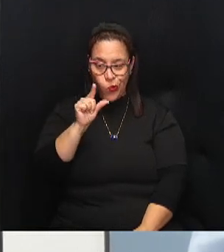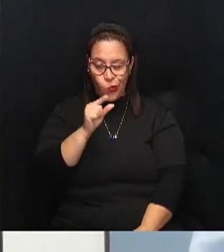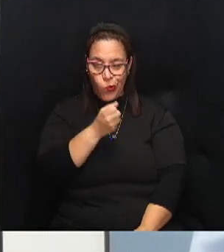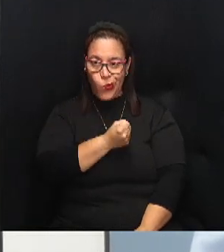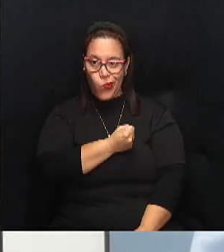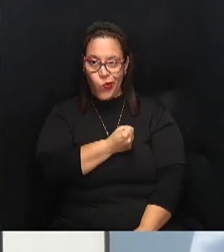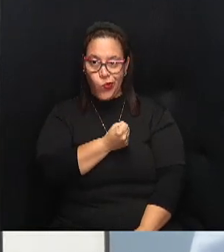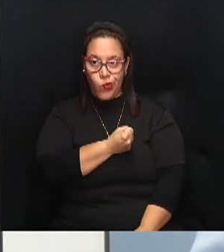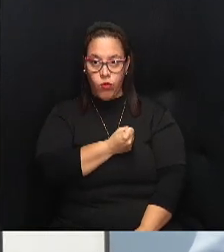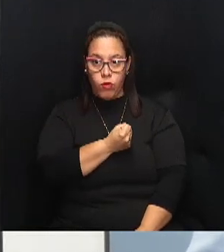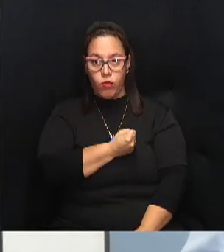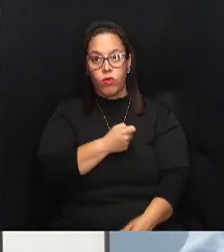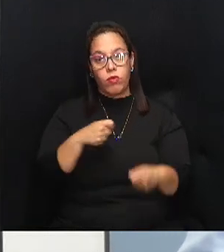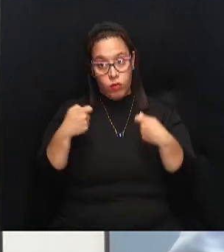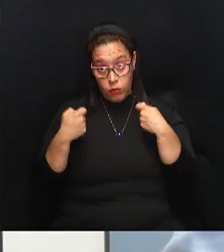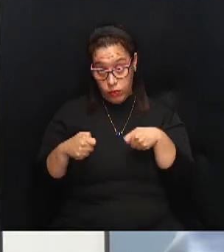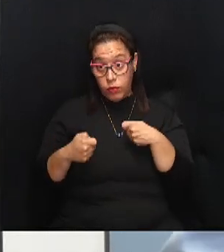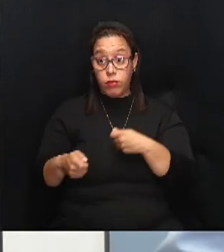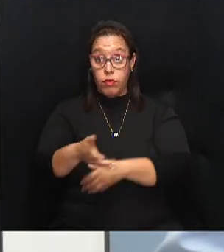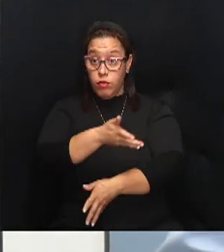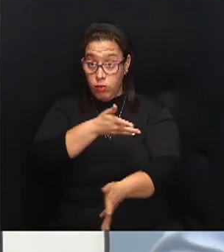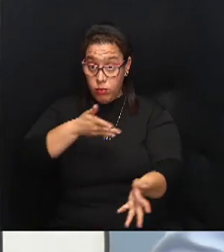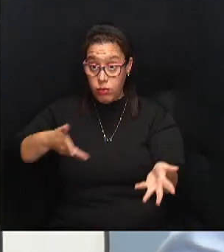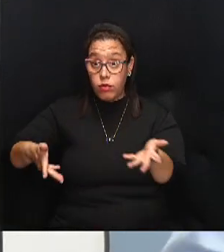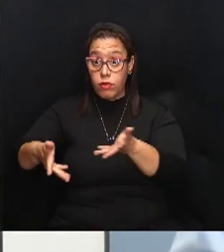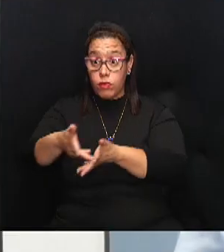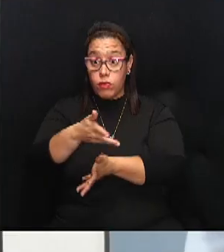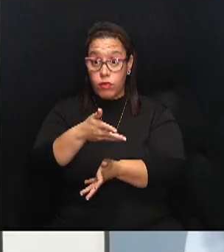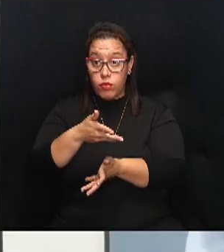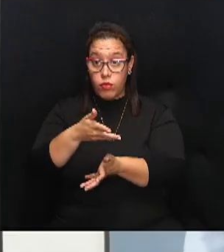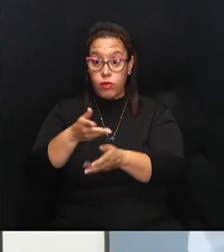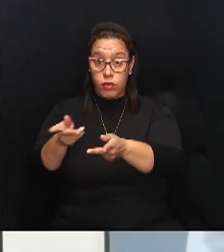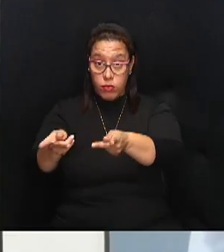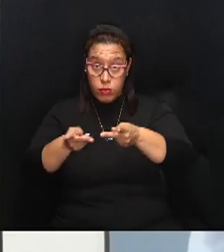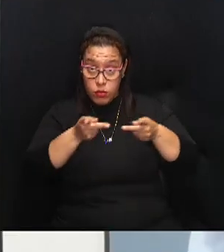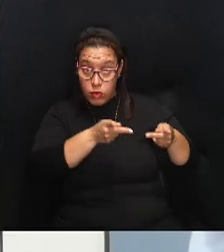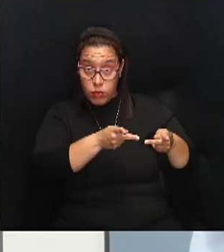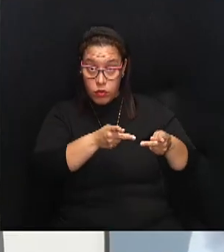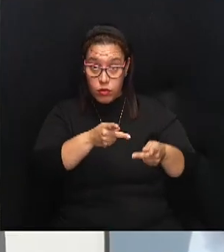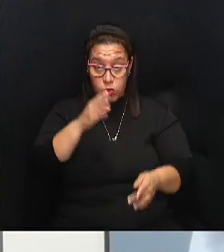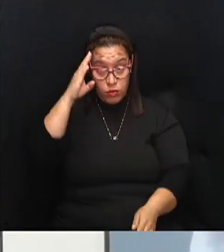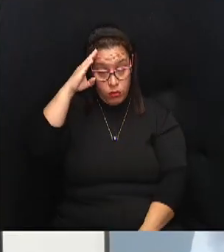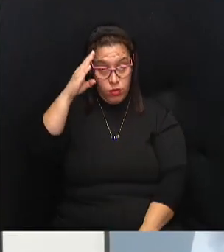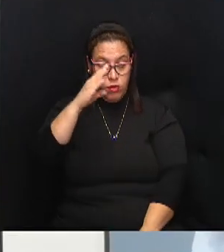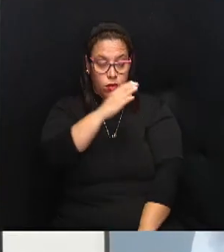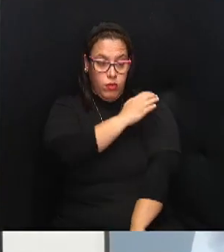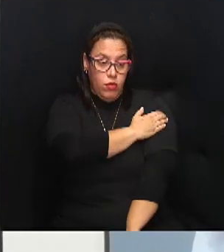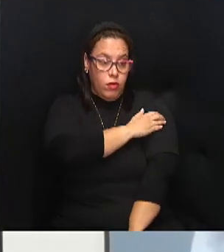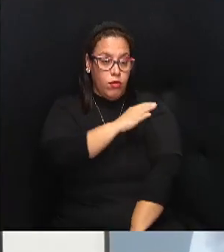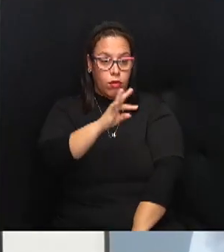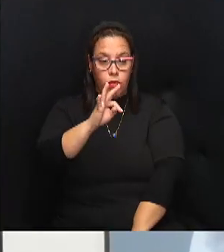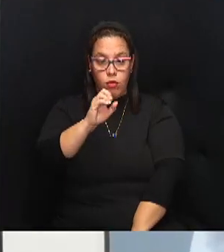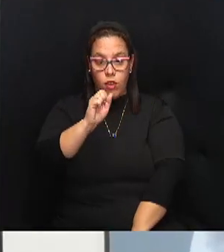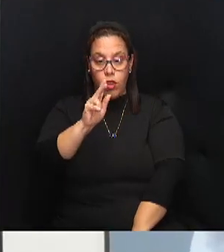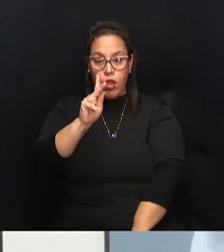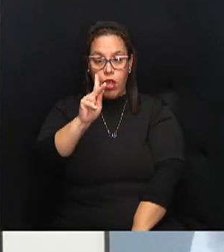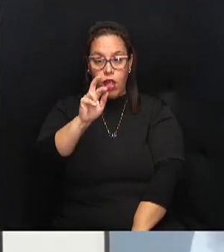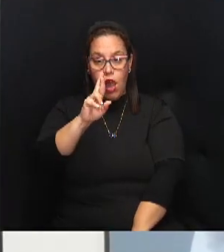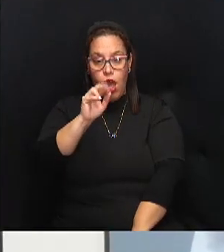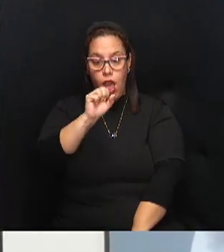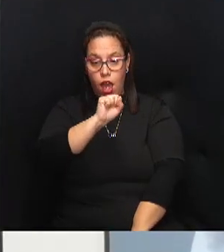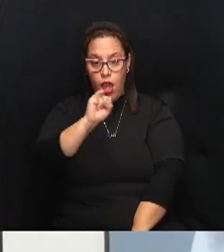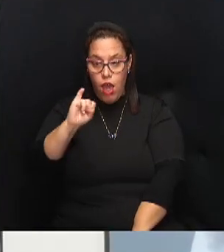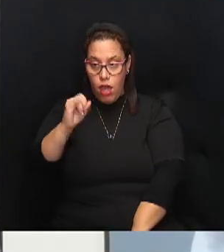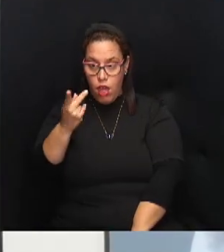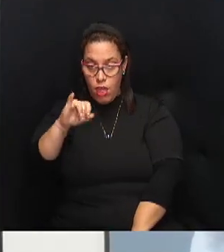algumas medidas que podem colaborar. Em uma visita ao comandante Takahashi, que nos recebeu no